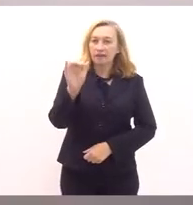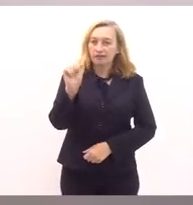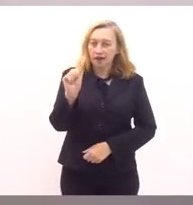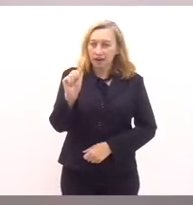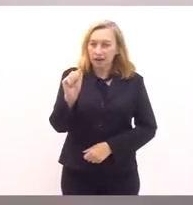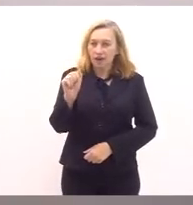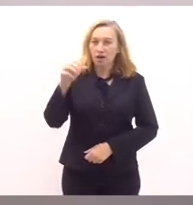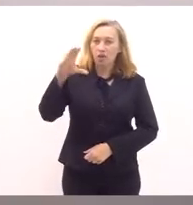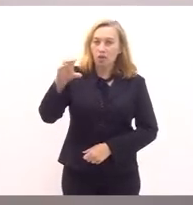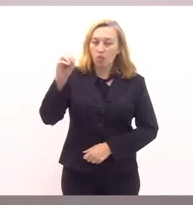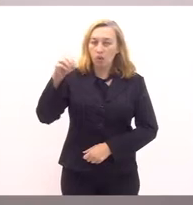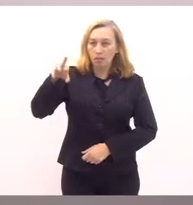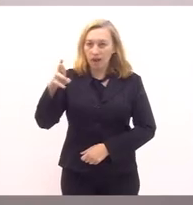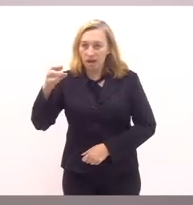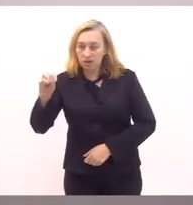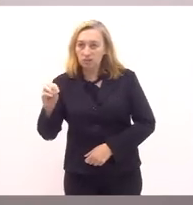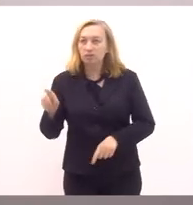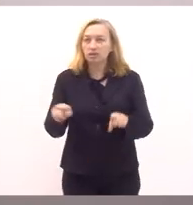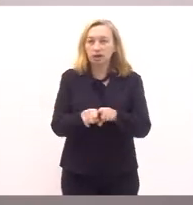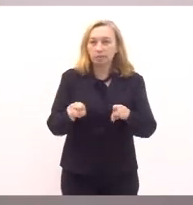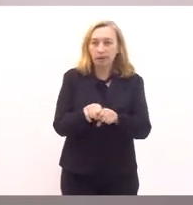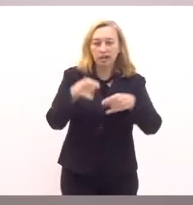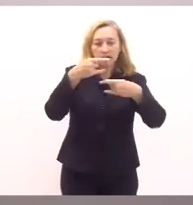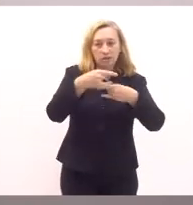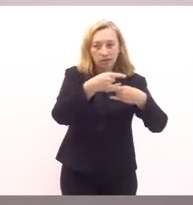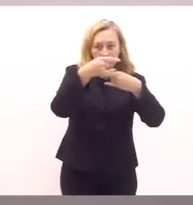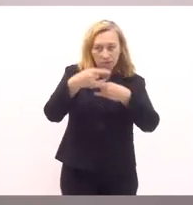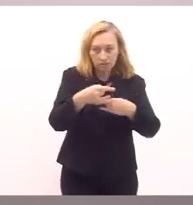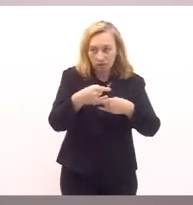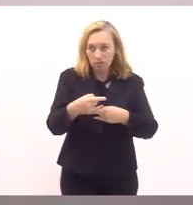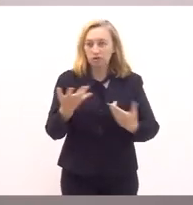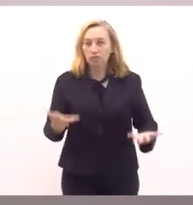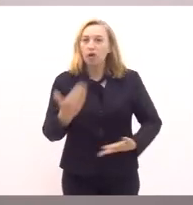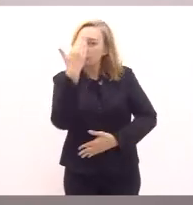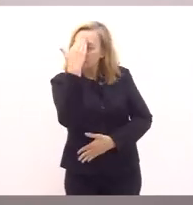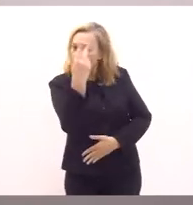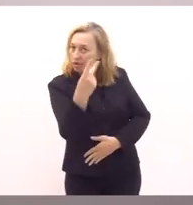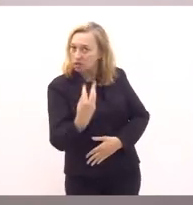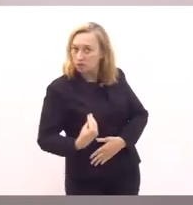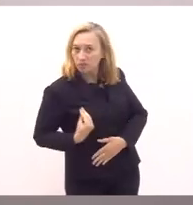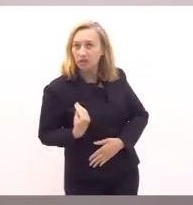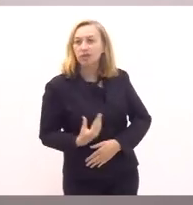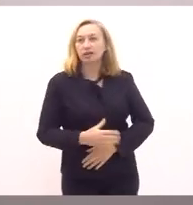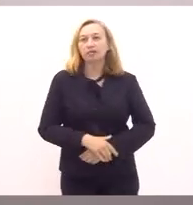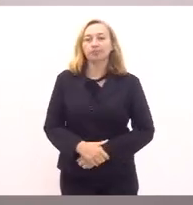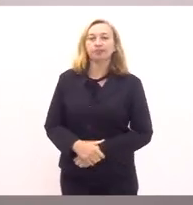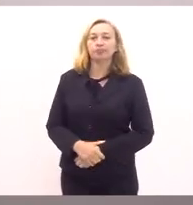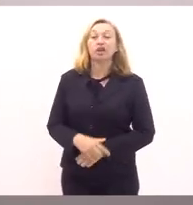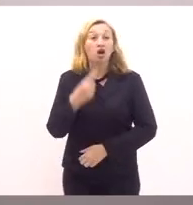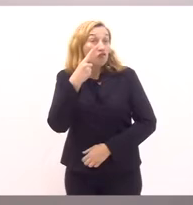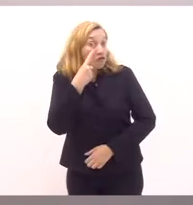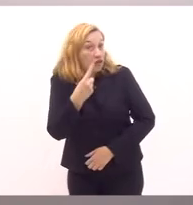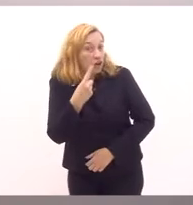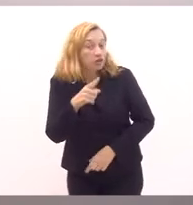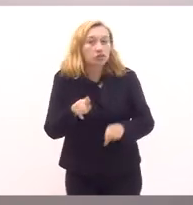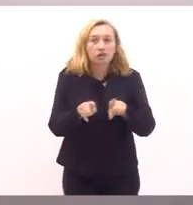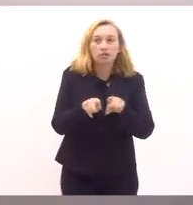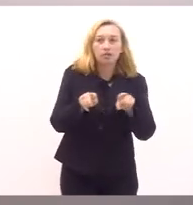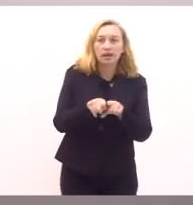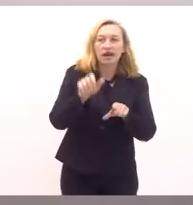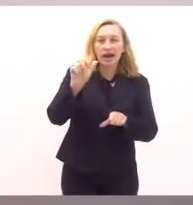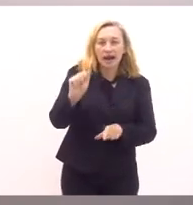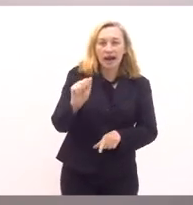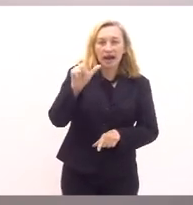está, né, de modo remoto. Muito obrigada pela sua presença. Vejo que o Alex,